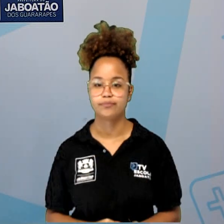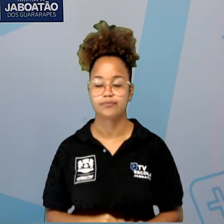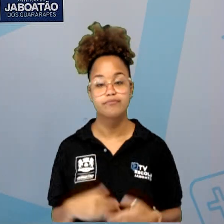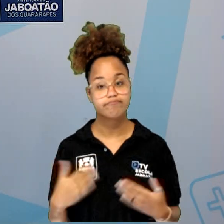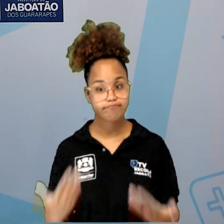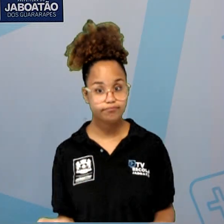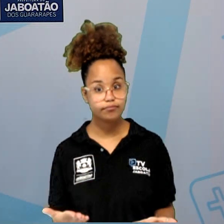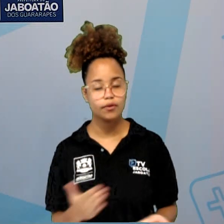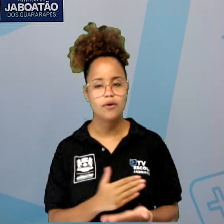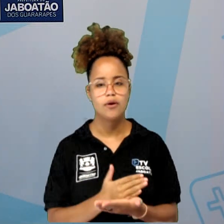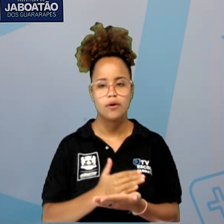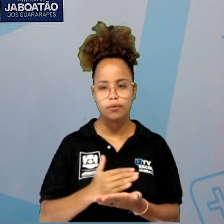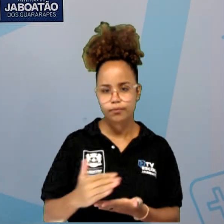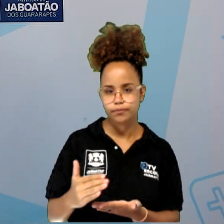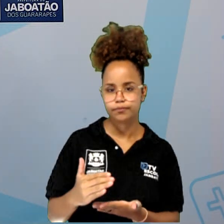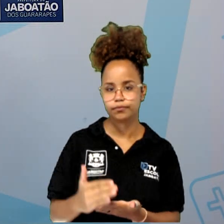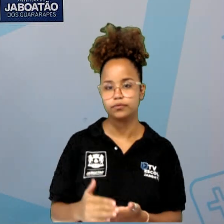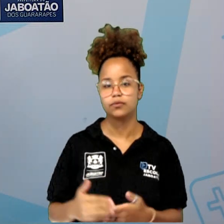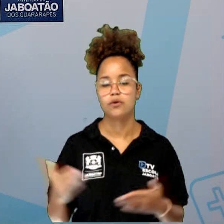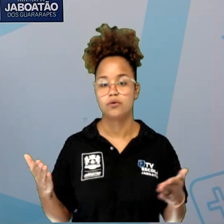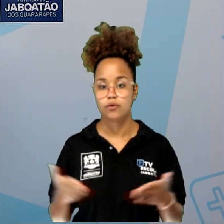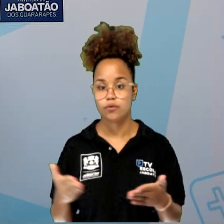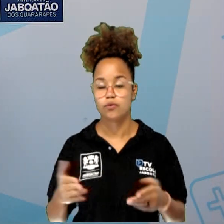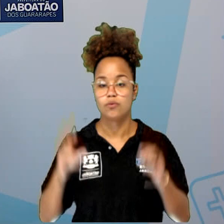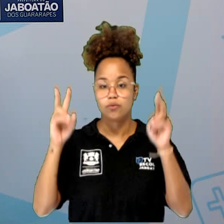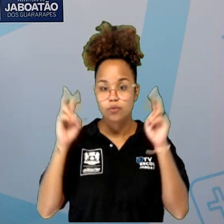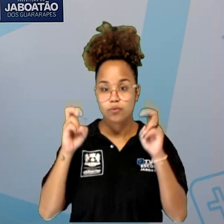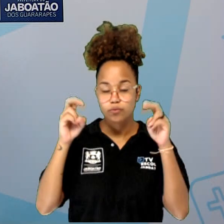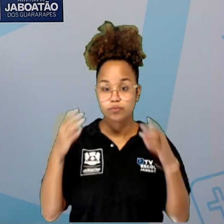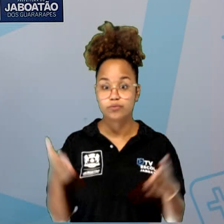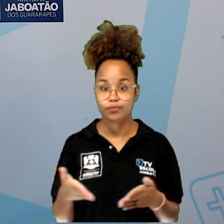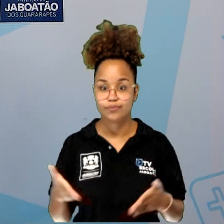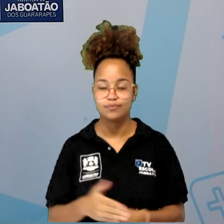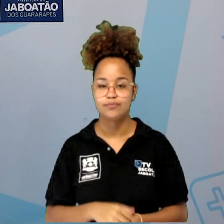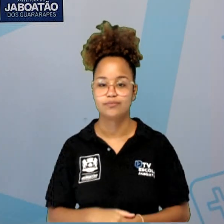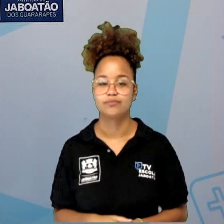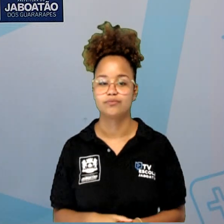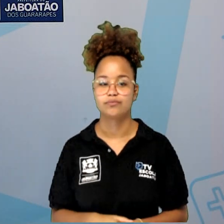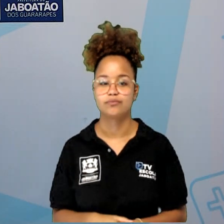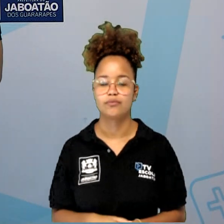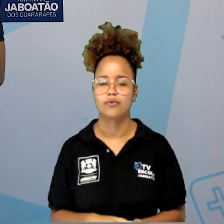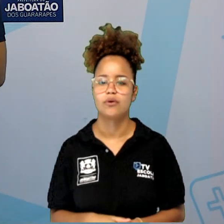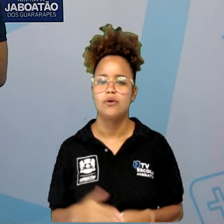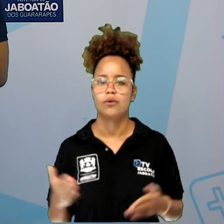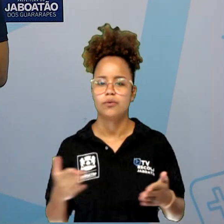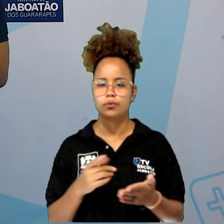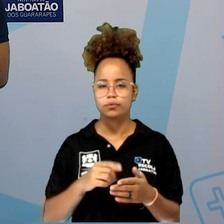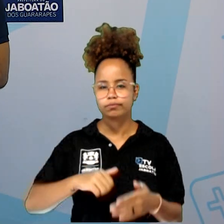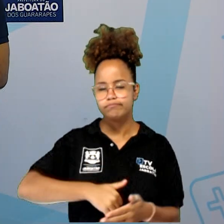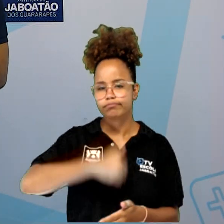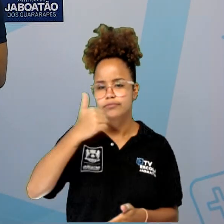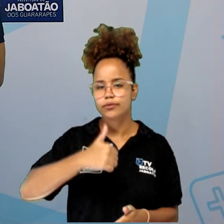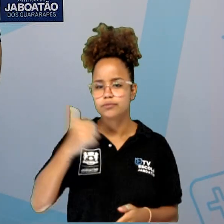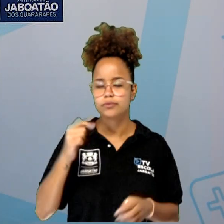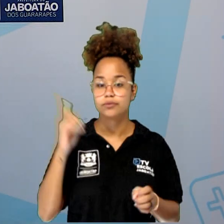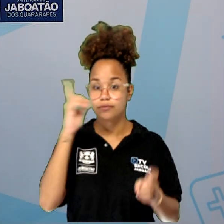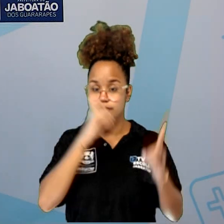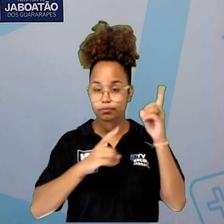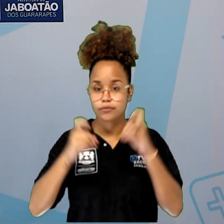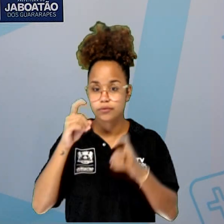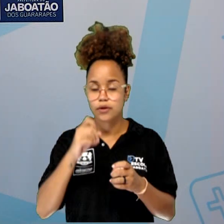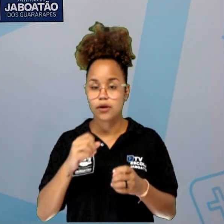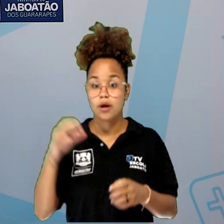Então, vamos começar o nosso assunto de hoje. A nossa primeira expressão que